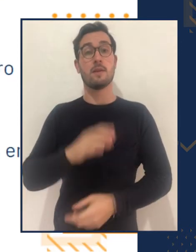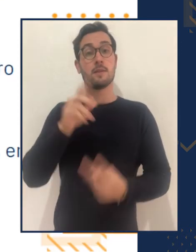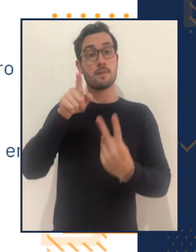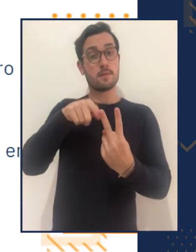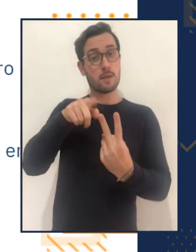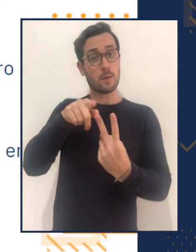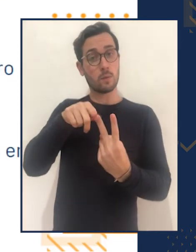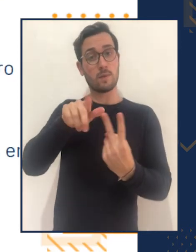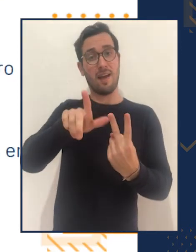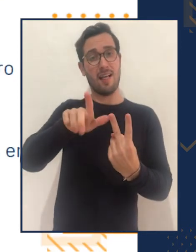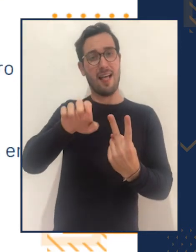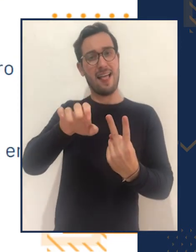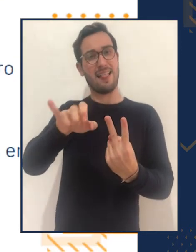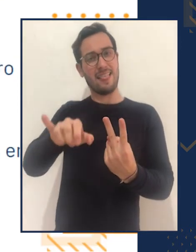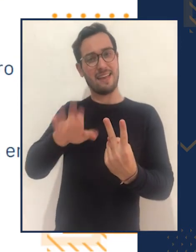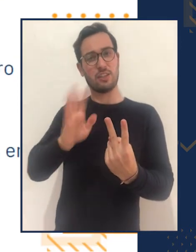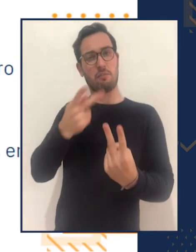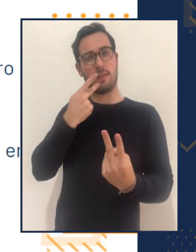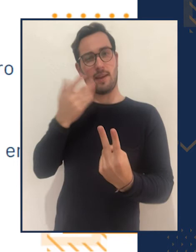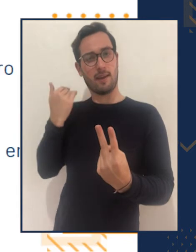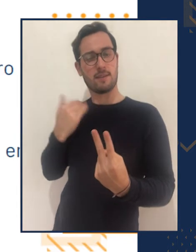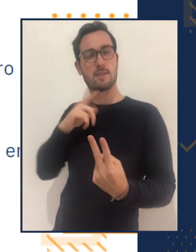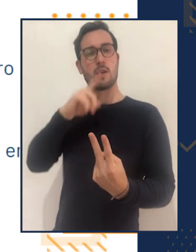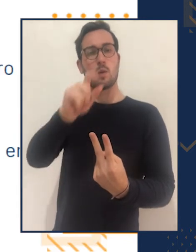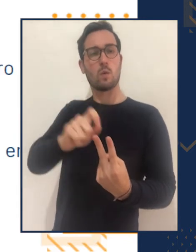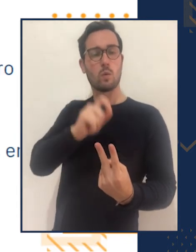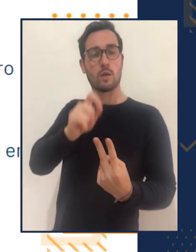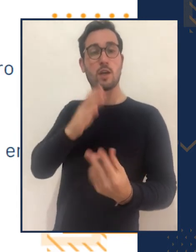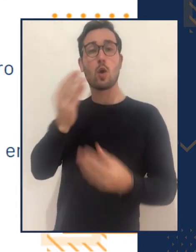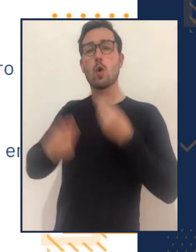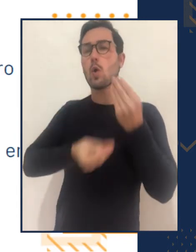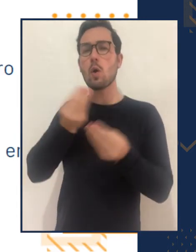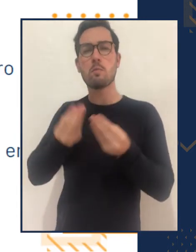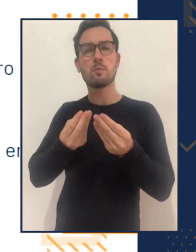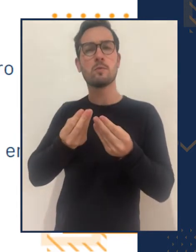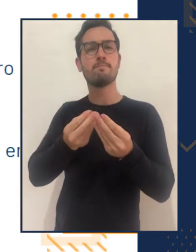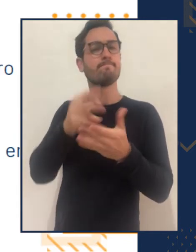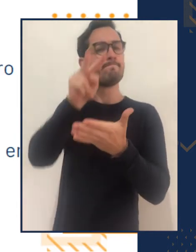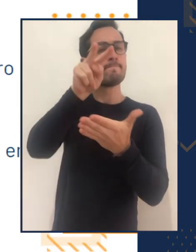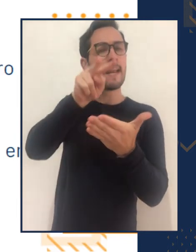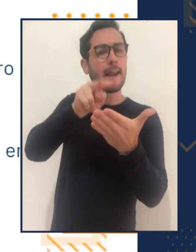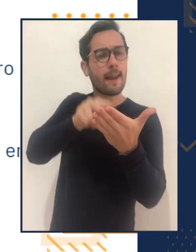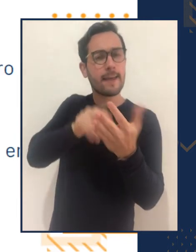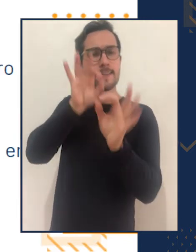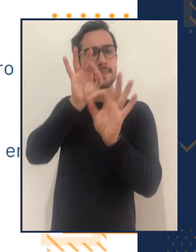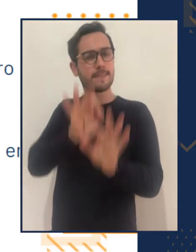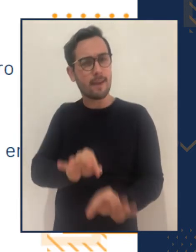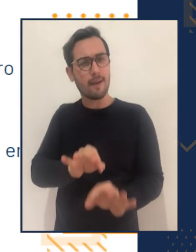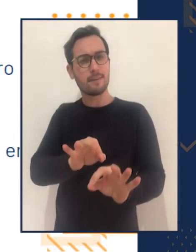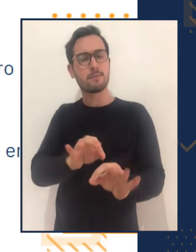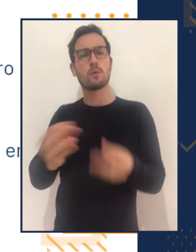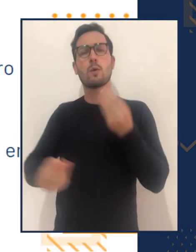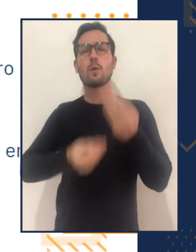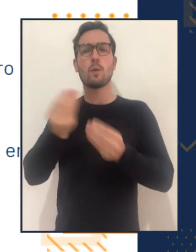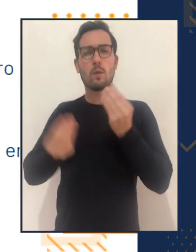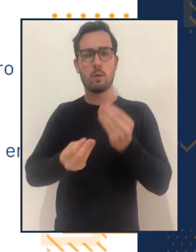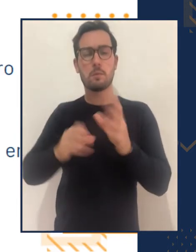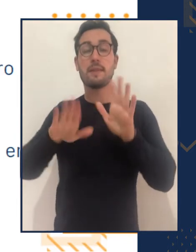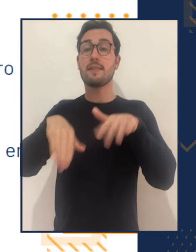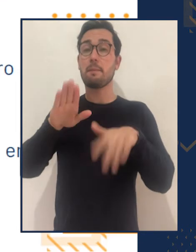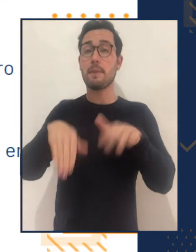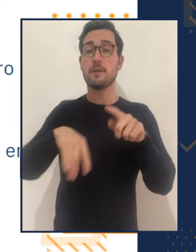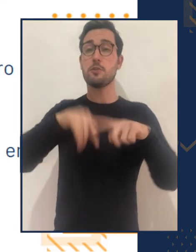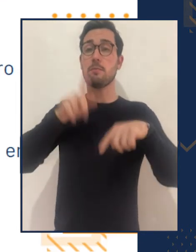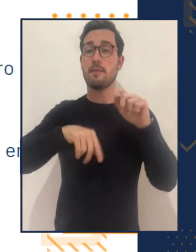E a segunda lei, que estabelece então como se mede a resistência dos materiais, né? Então, em função